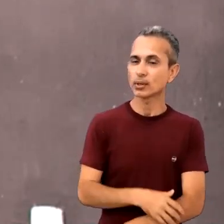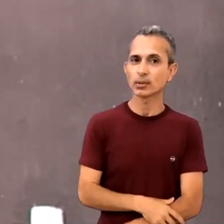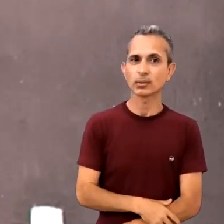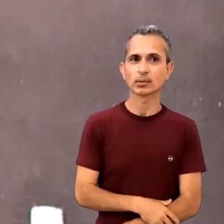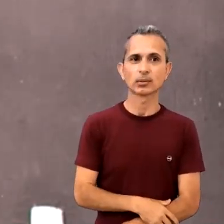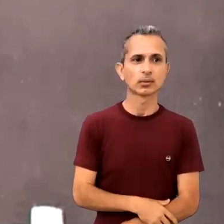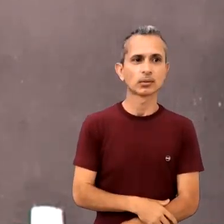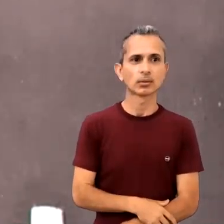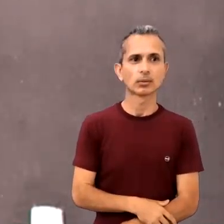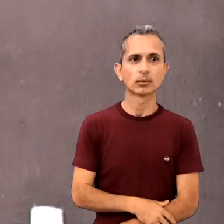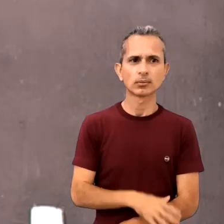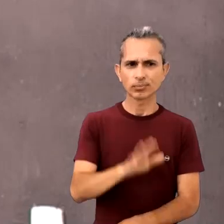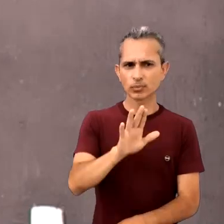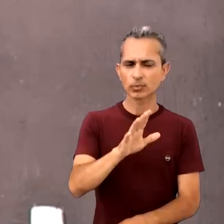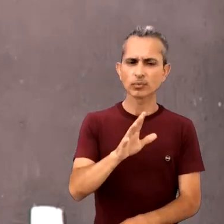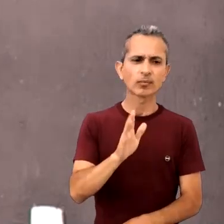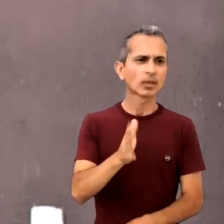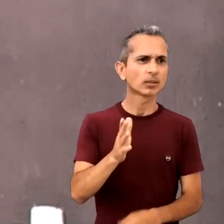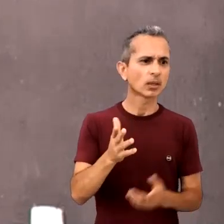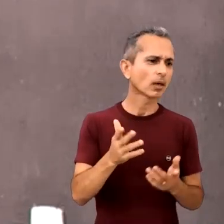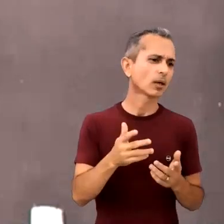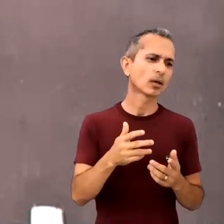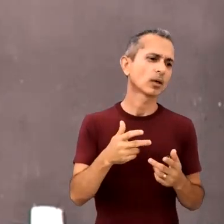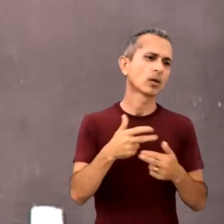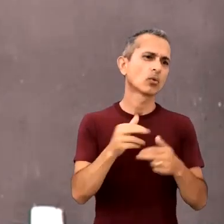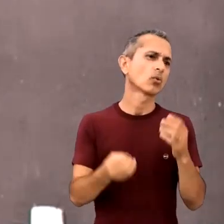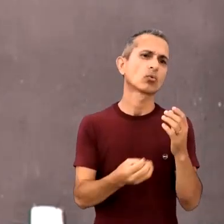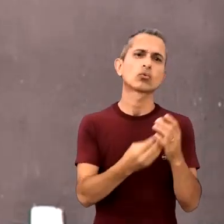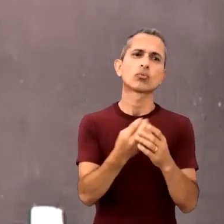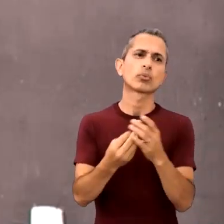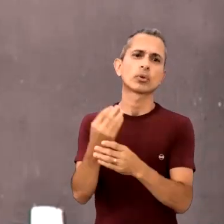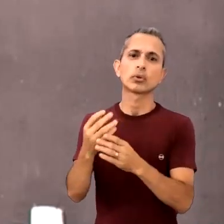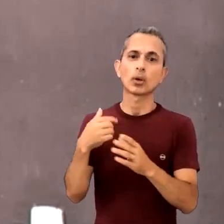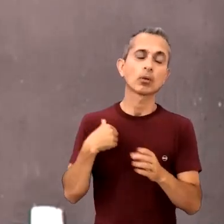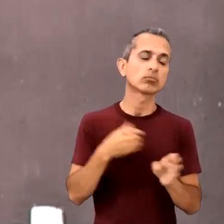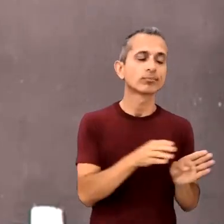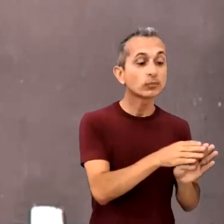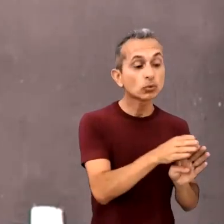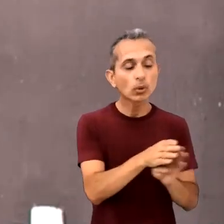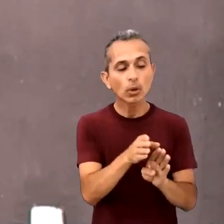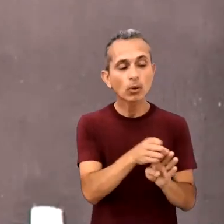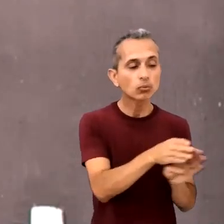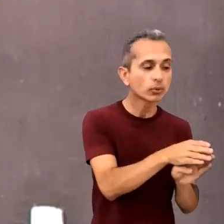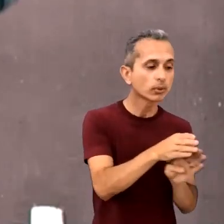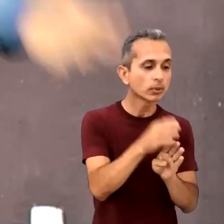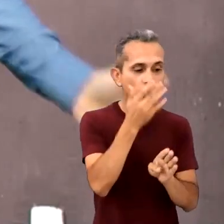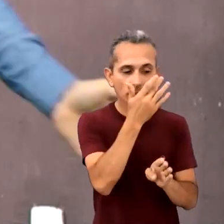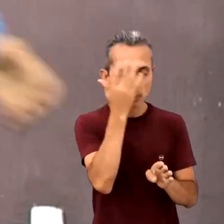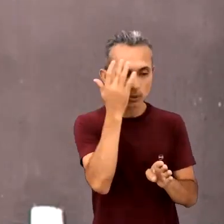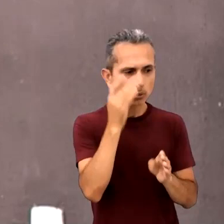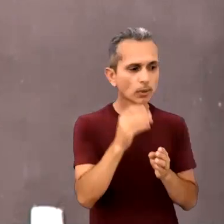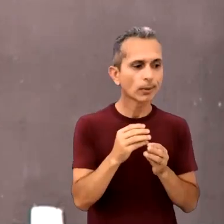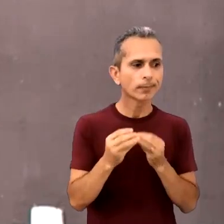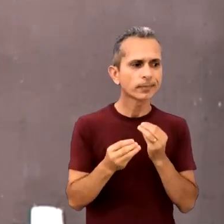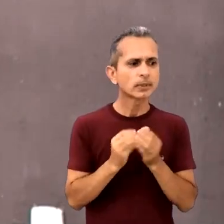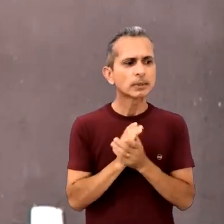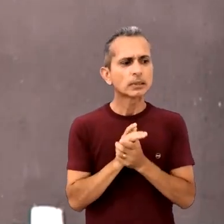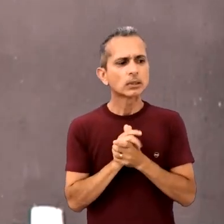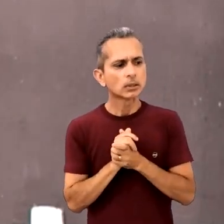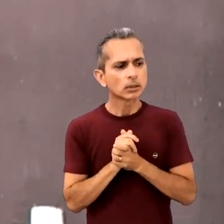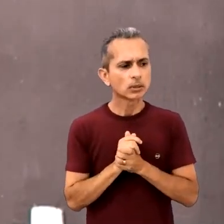chegaram situações em que eu estava lidando com uma determinada circunstância de pessoas, e aconselhando e tal, em que eu disse, meu